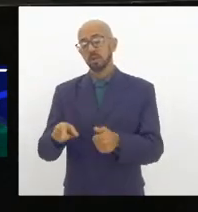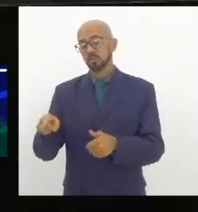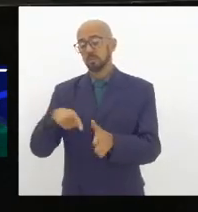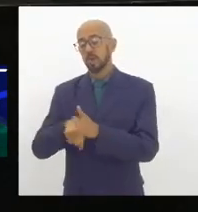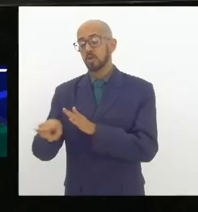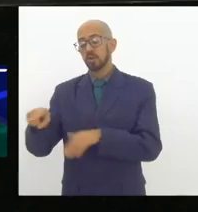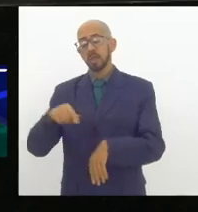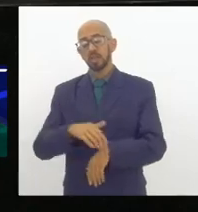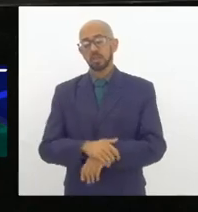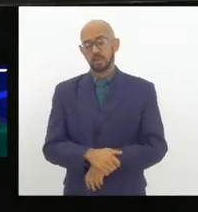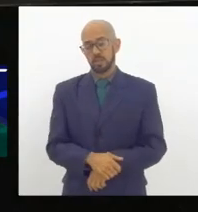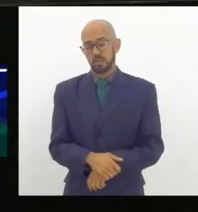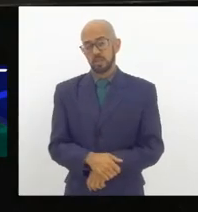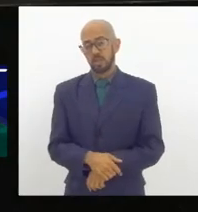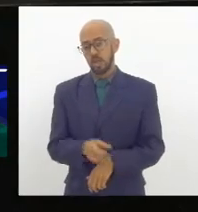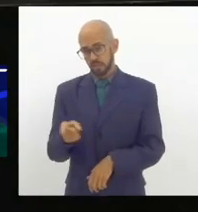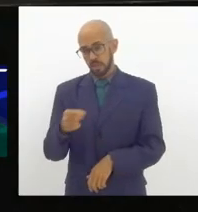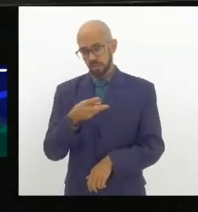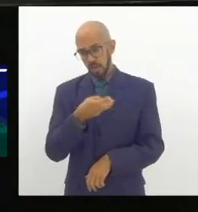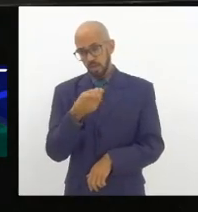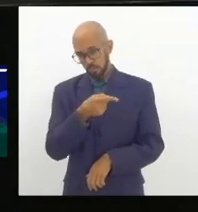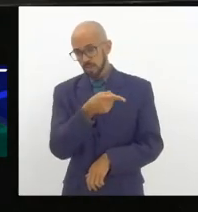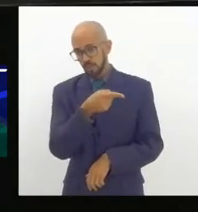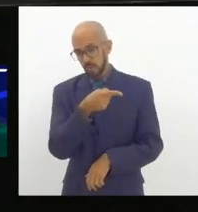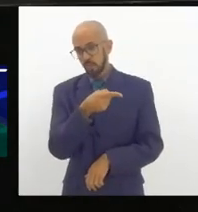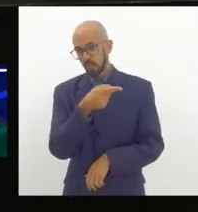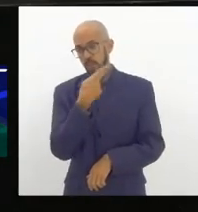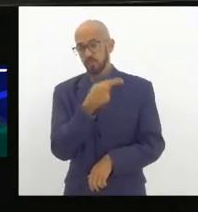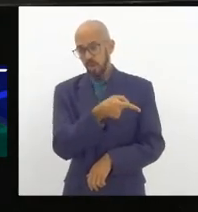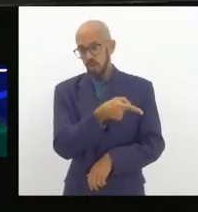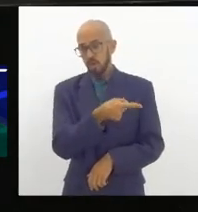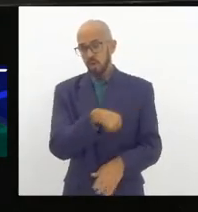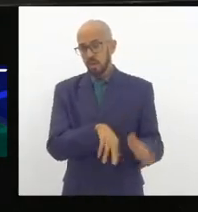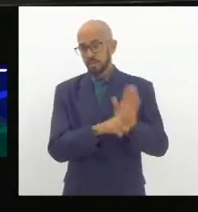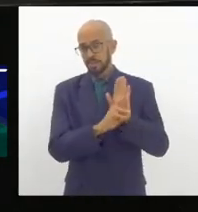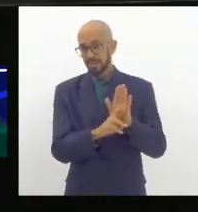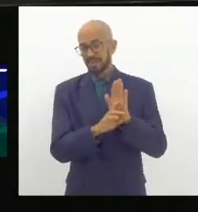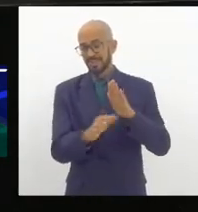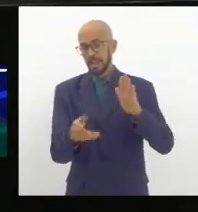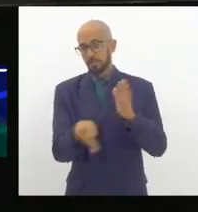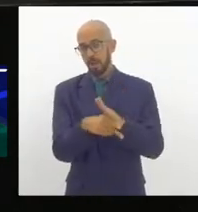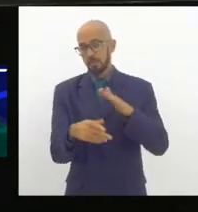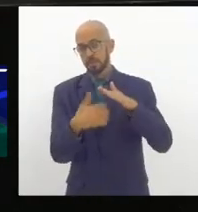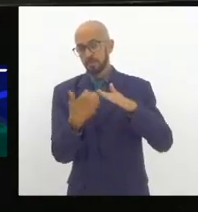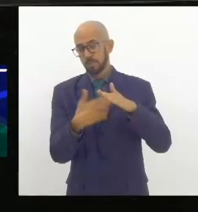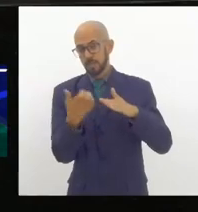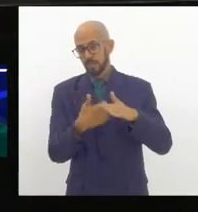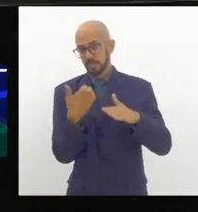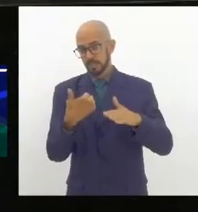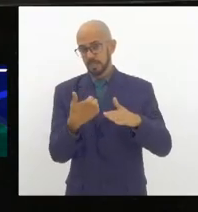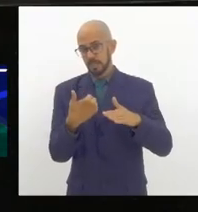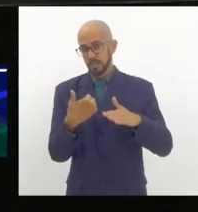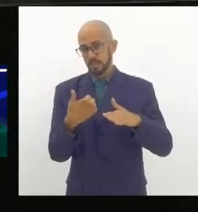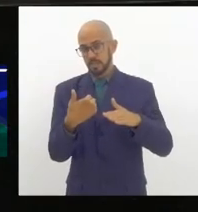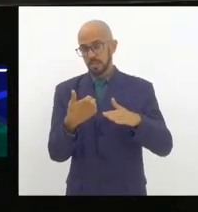Estado está ouvindo que o carro é o representante da empresa né dessa empresa que controla